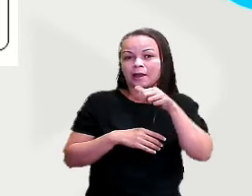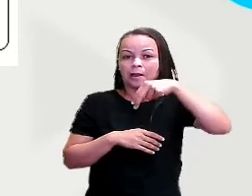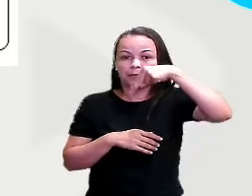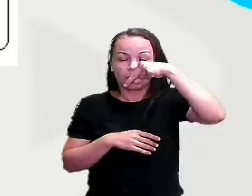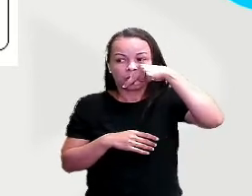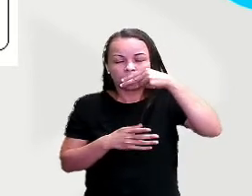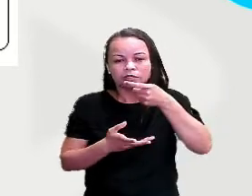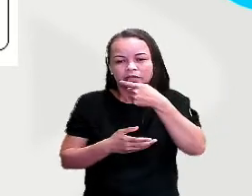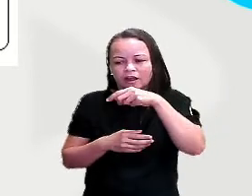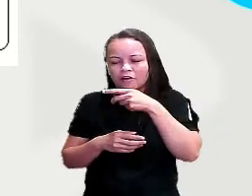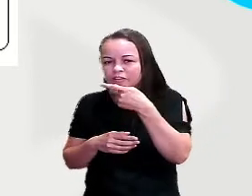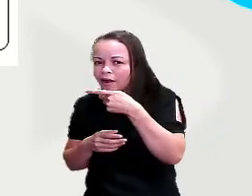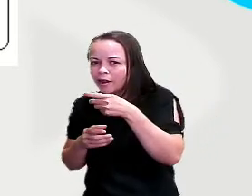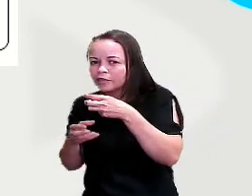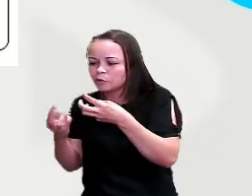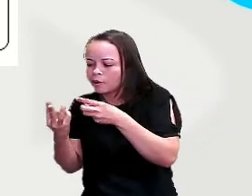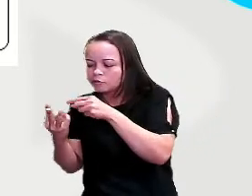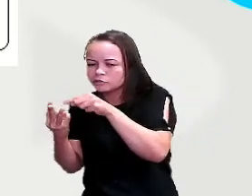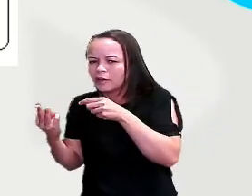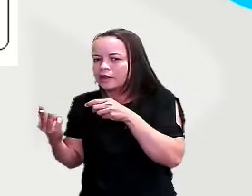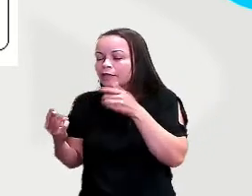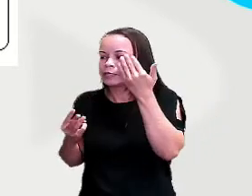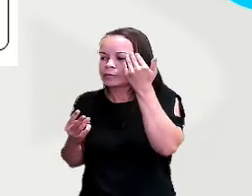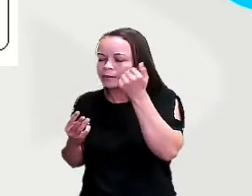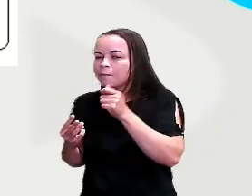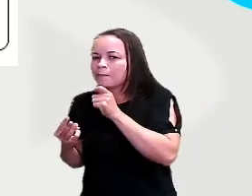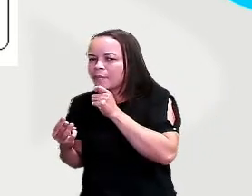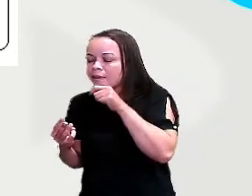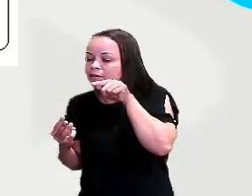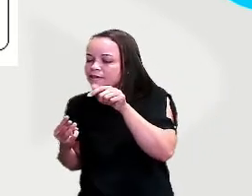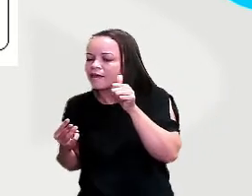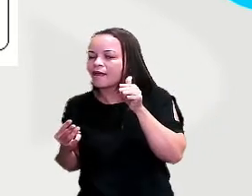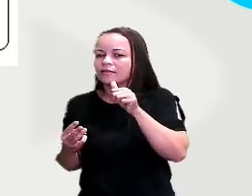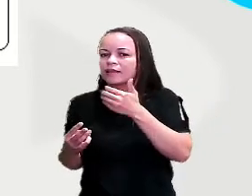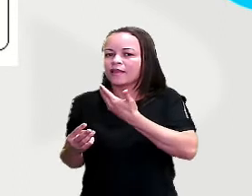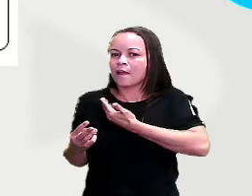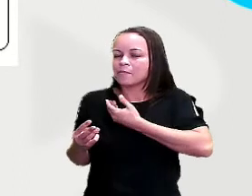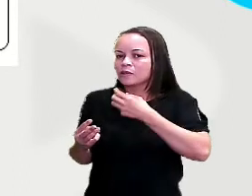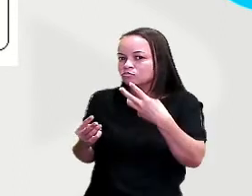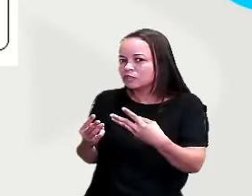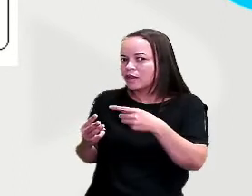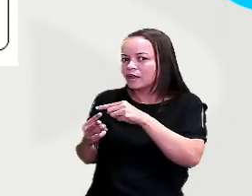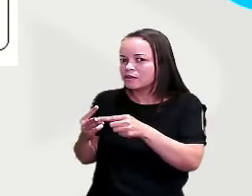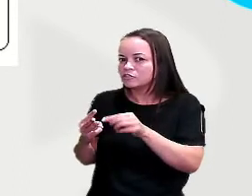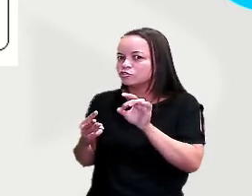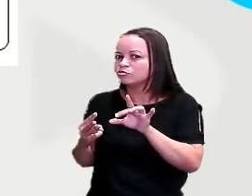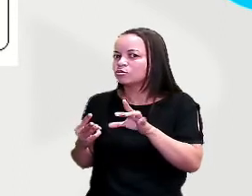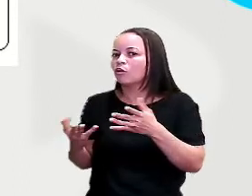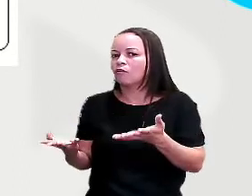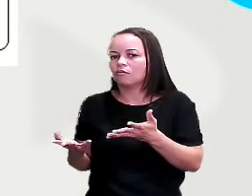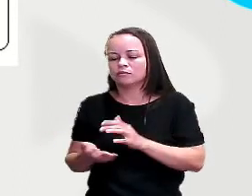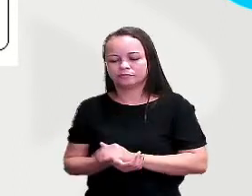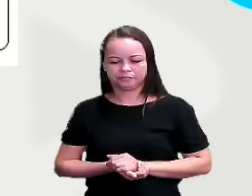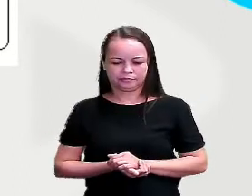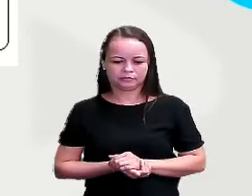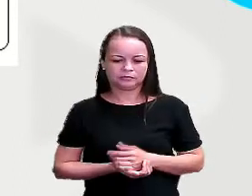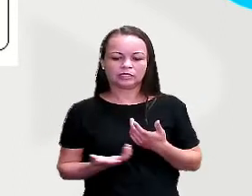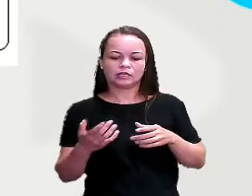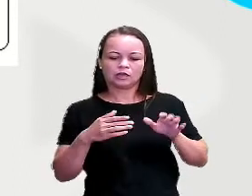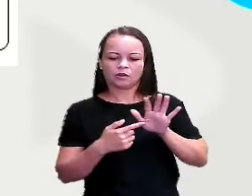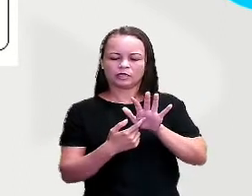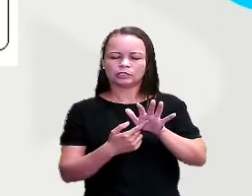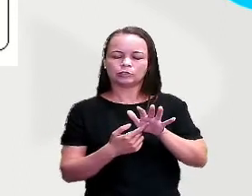bem que ela só tem três, ali ela estava cochichando. Então aí a gente utiliza esse balão com esses tracinhos. Temos também o balão que